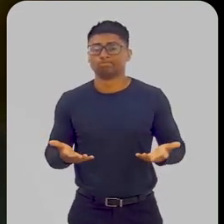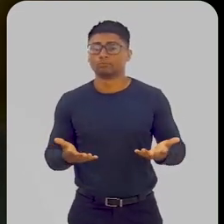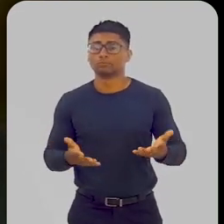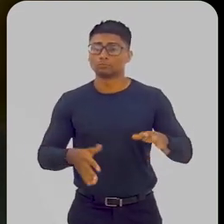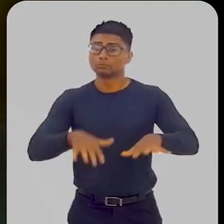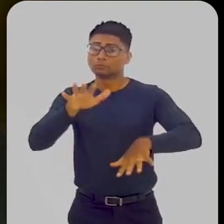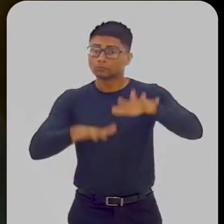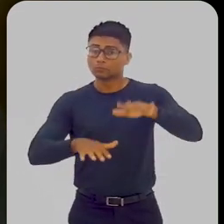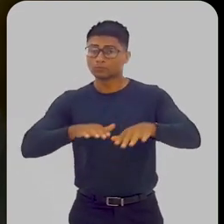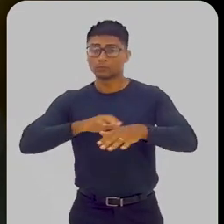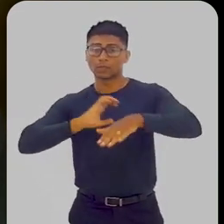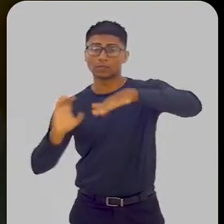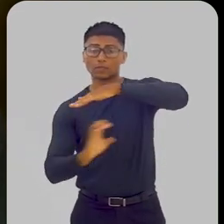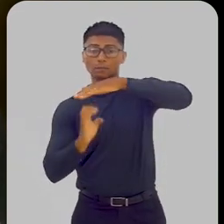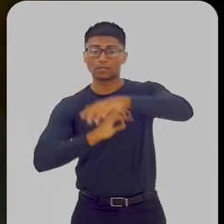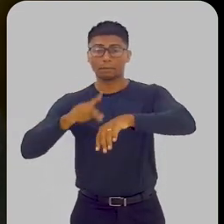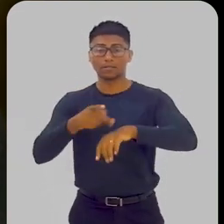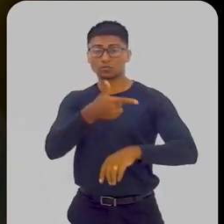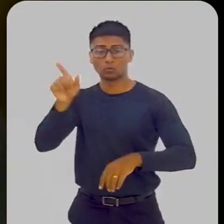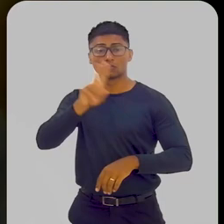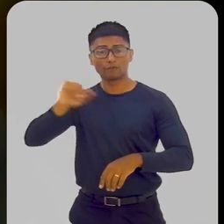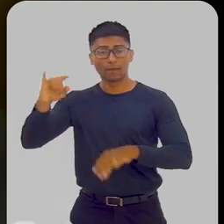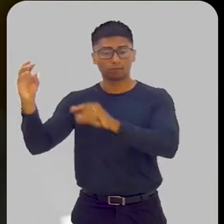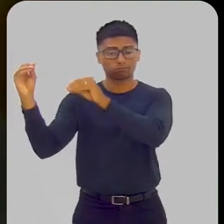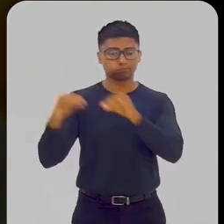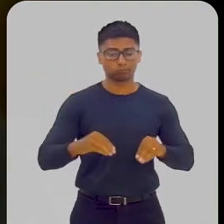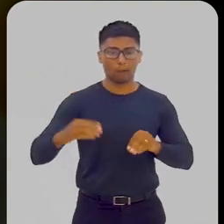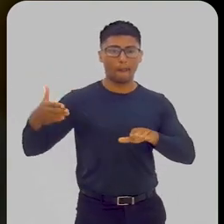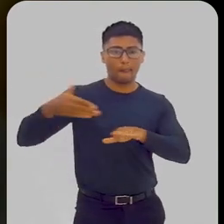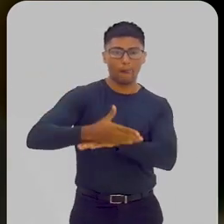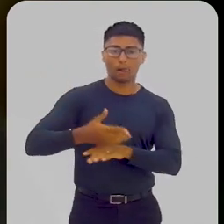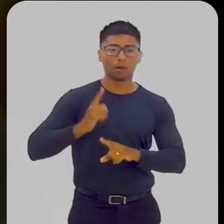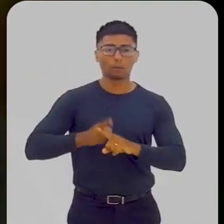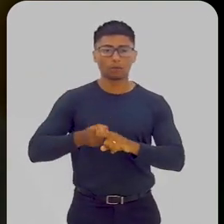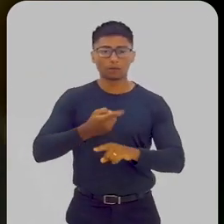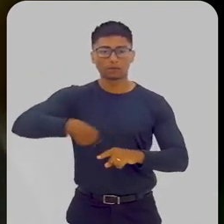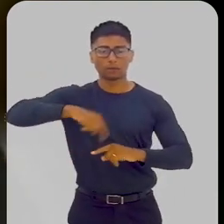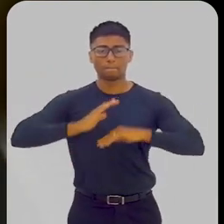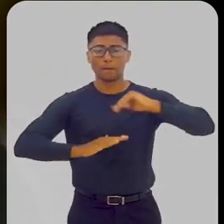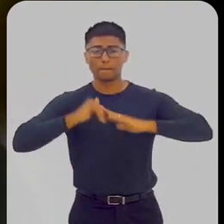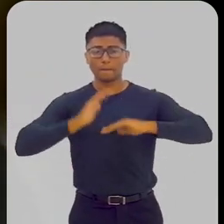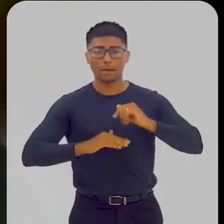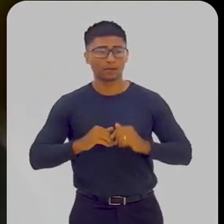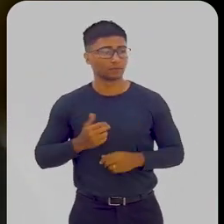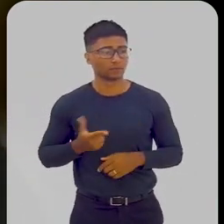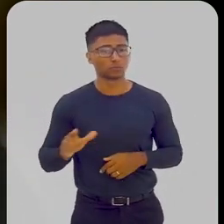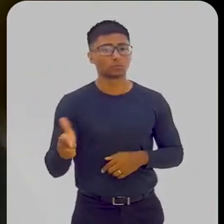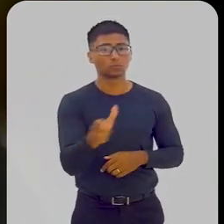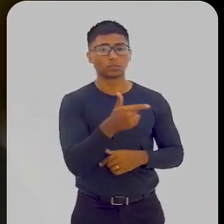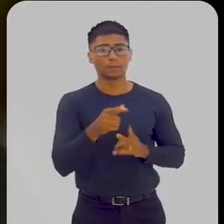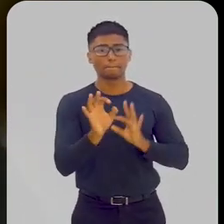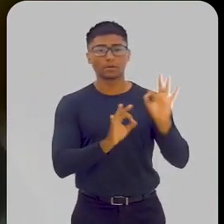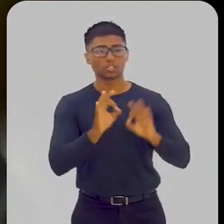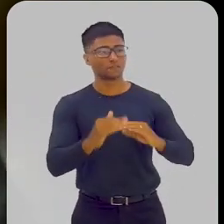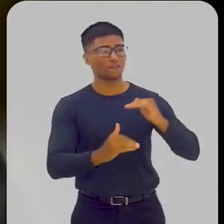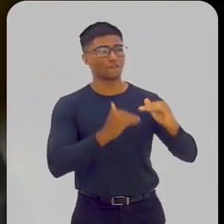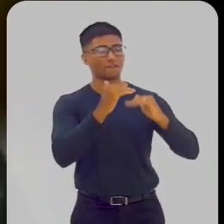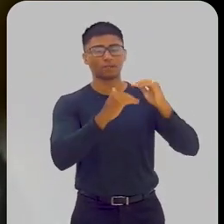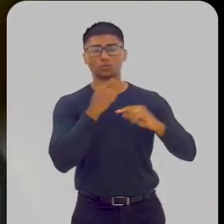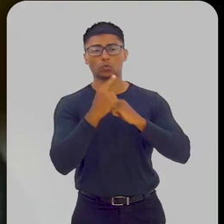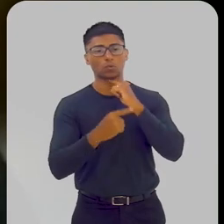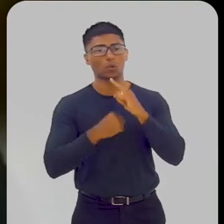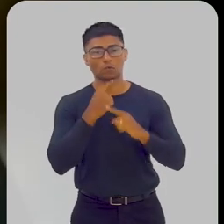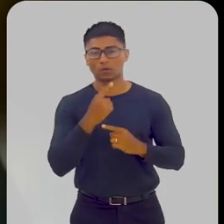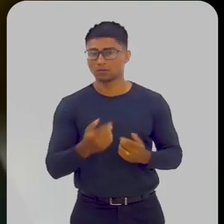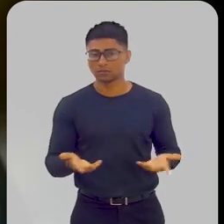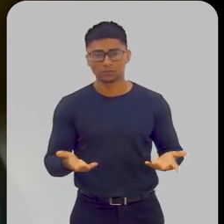Talvez a gente vá ser invadido por empresas estrangeiras pela incapacidade nossa, perdida recentemente, de desenvolver